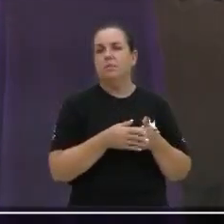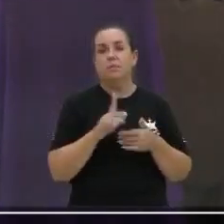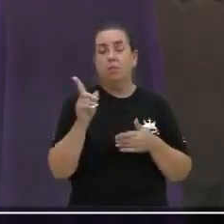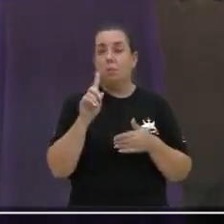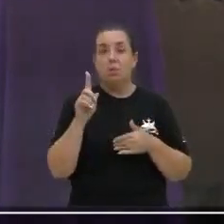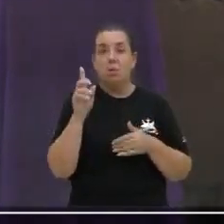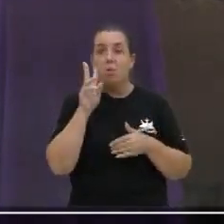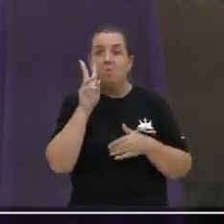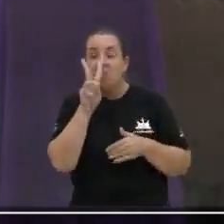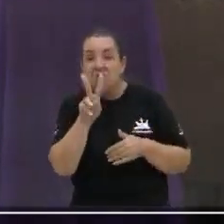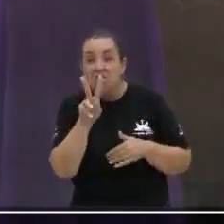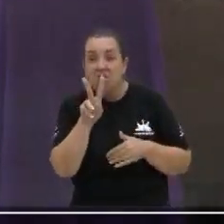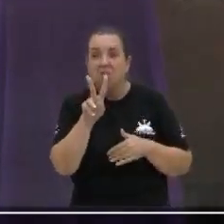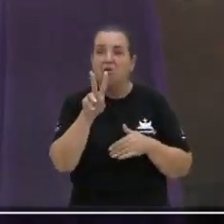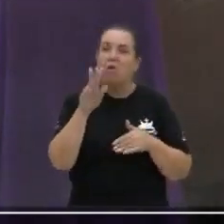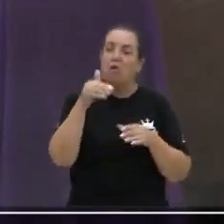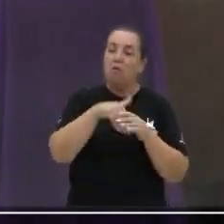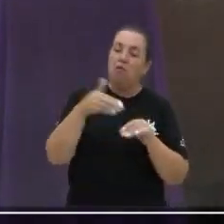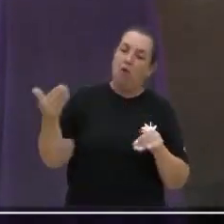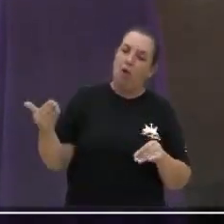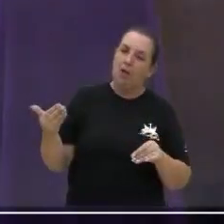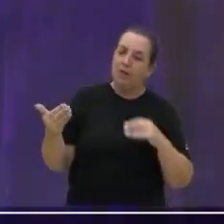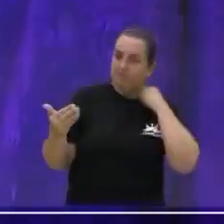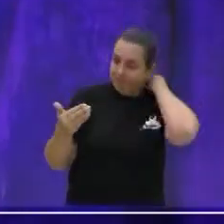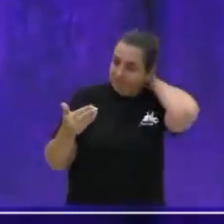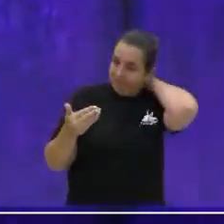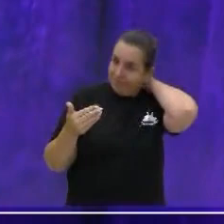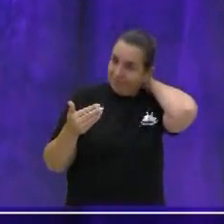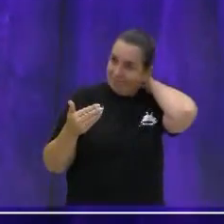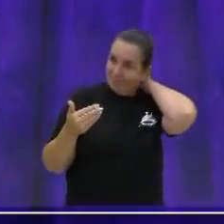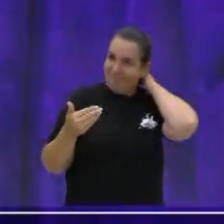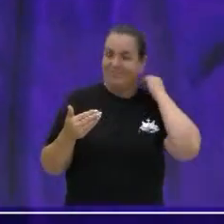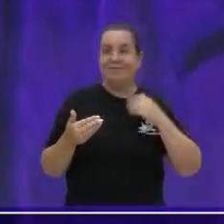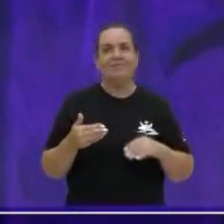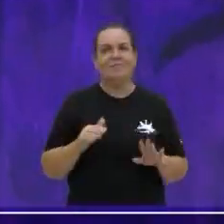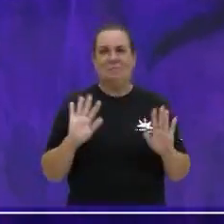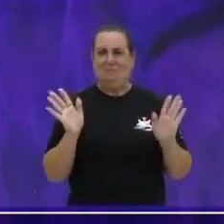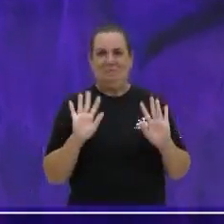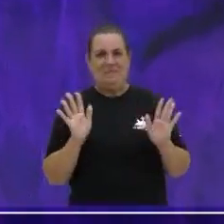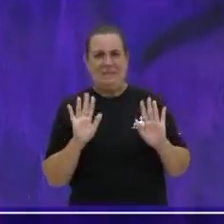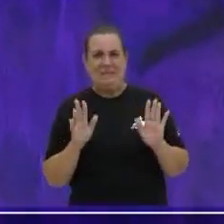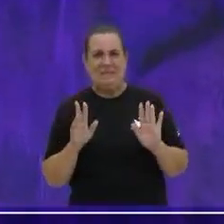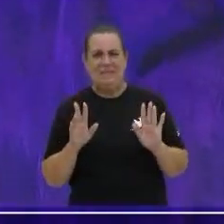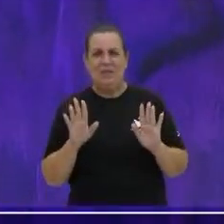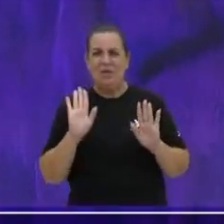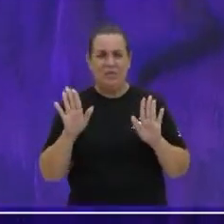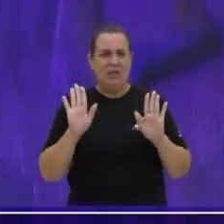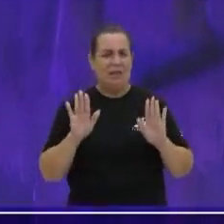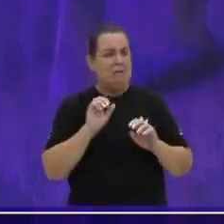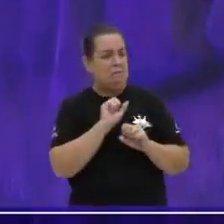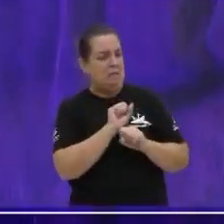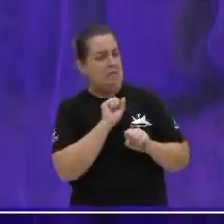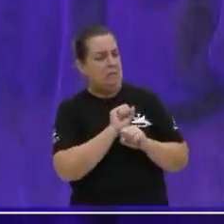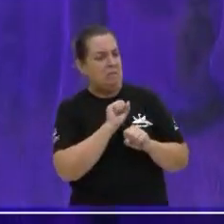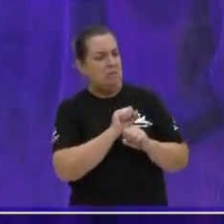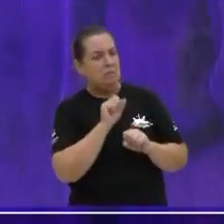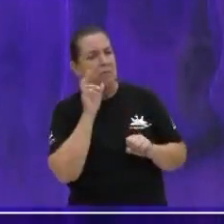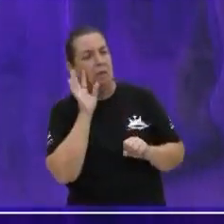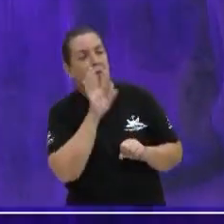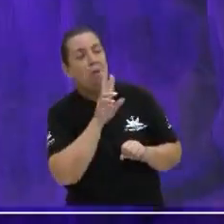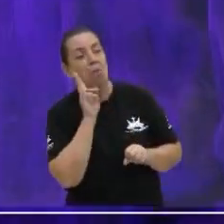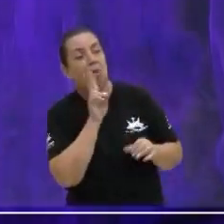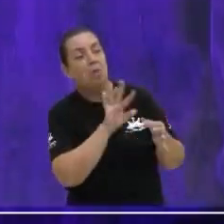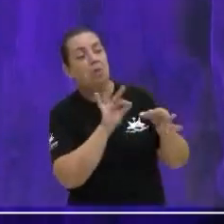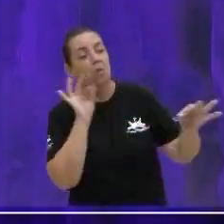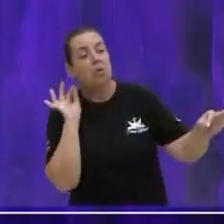fora, não fique, não fique sendo espectador.